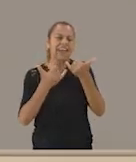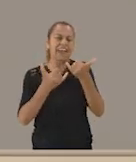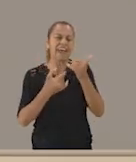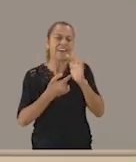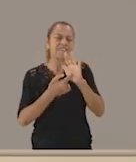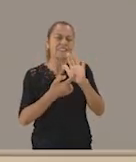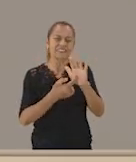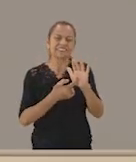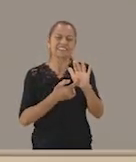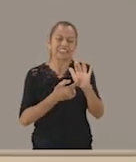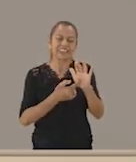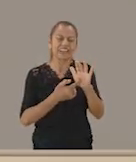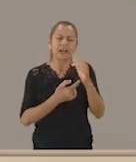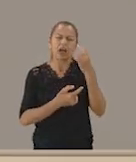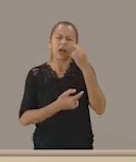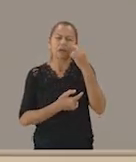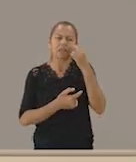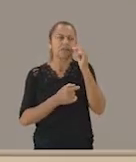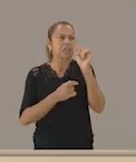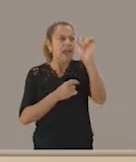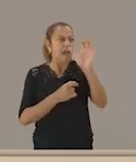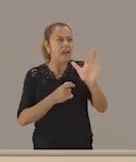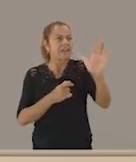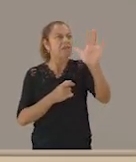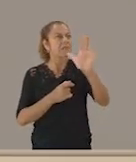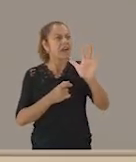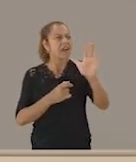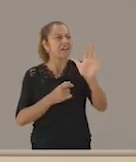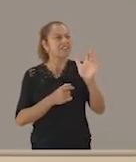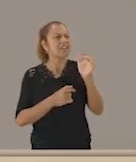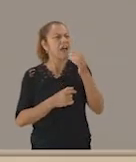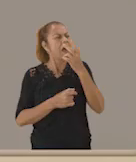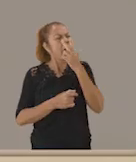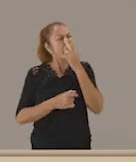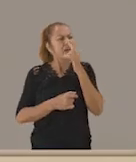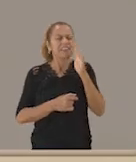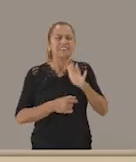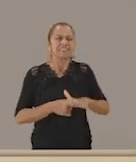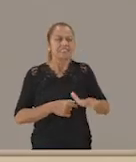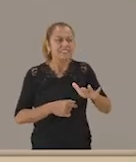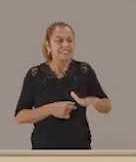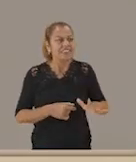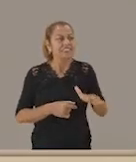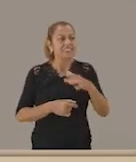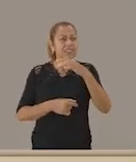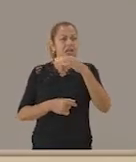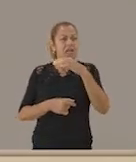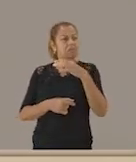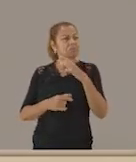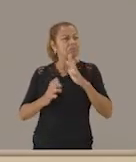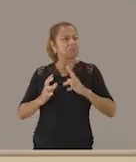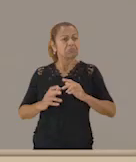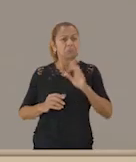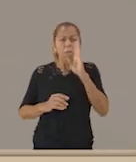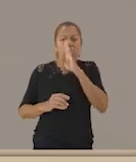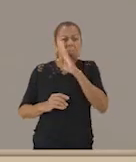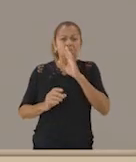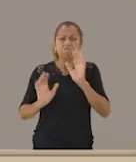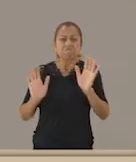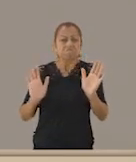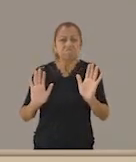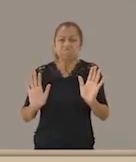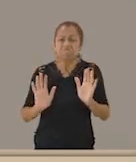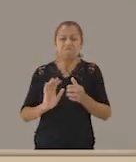Greta. Observe como a imagem escolhida retrata a Greta como uma criança, com mais inocência e sem maldade.